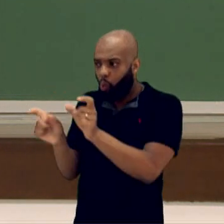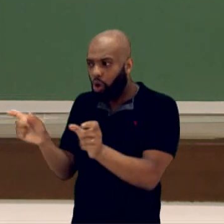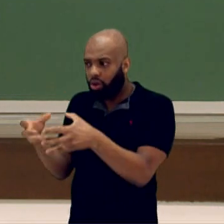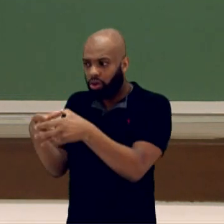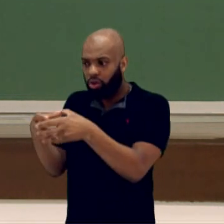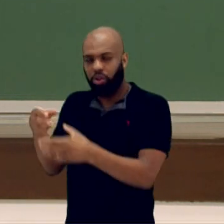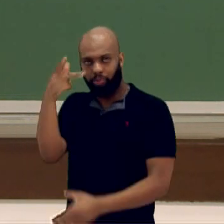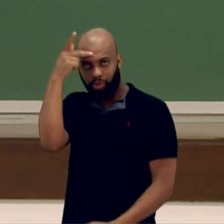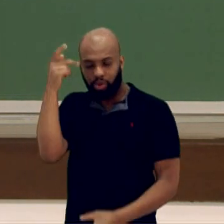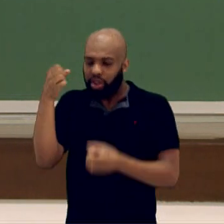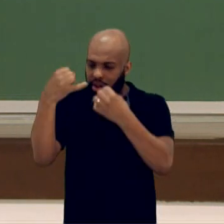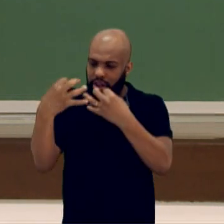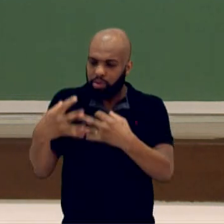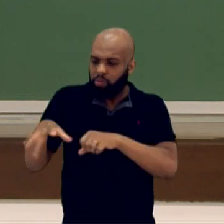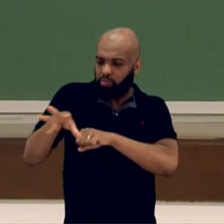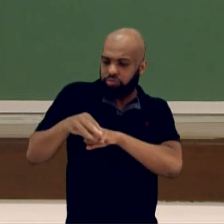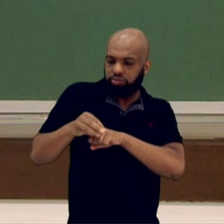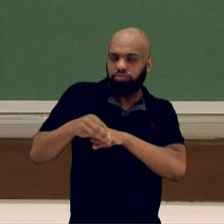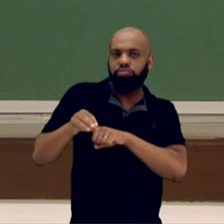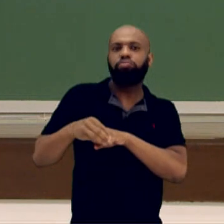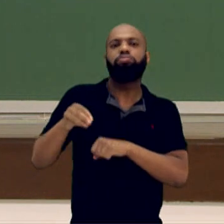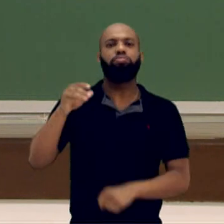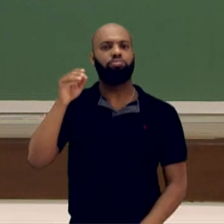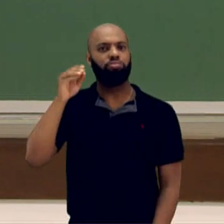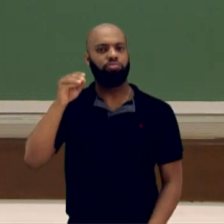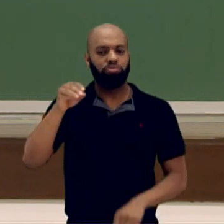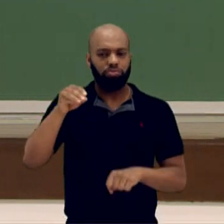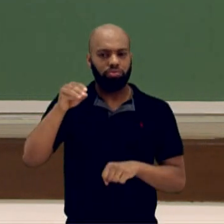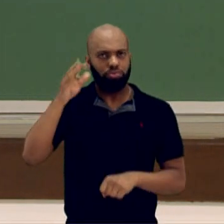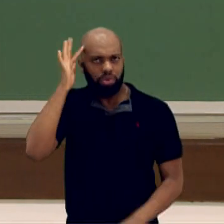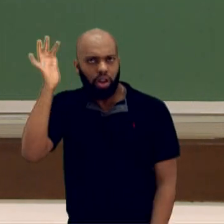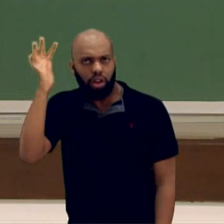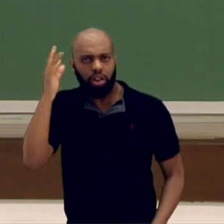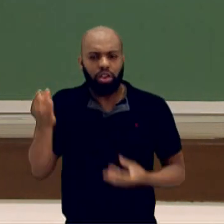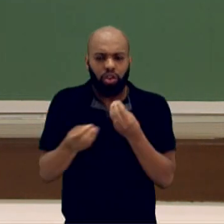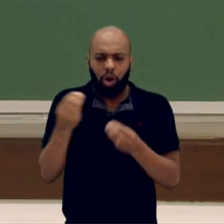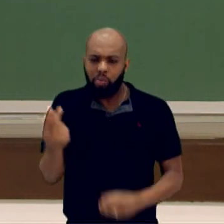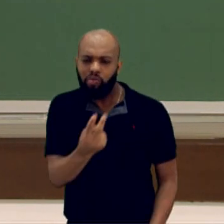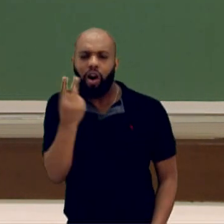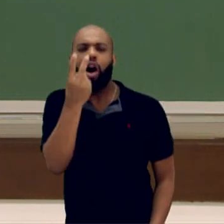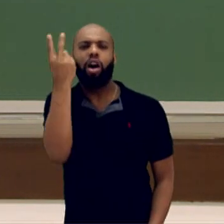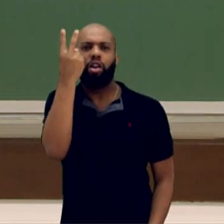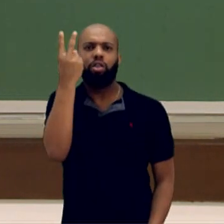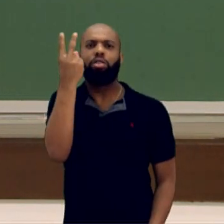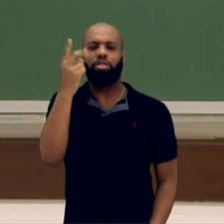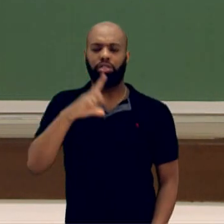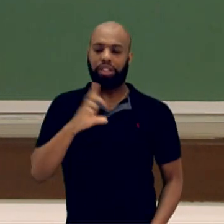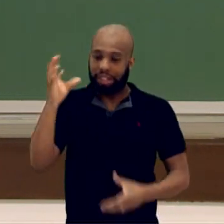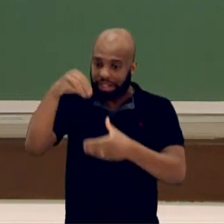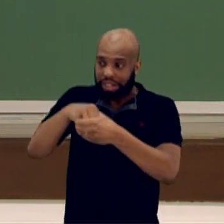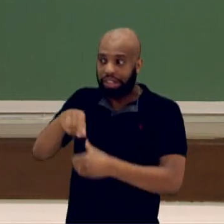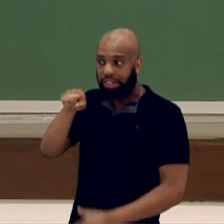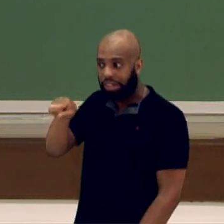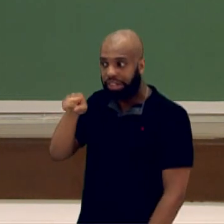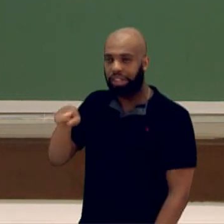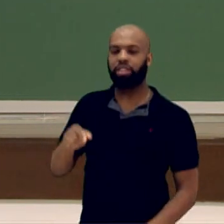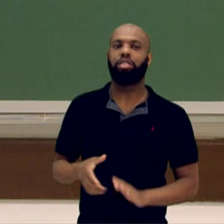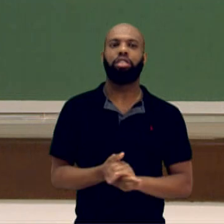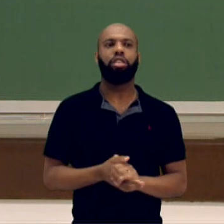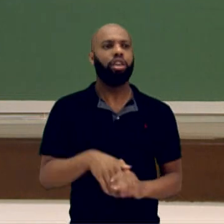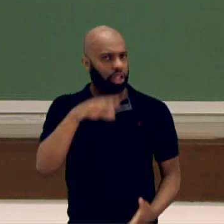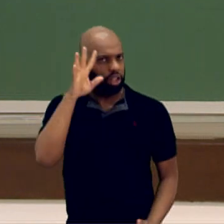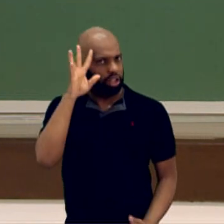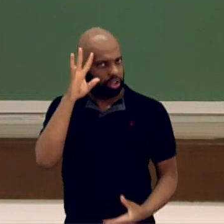a aquisição do conhecimento, quais portanto, os valores da filosofia estoica. Tá? E para entender